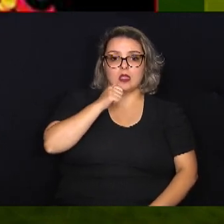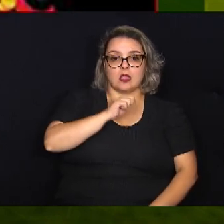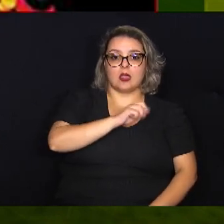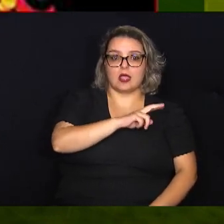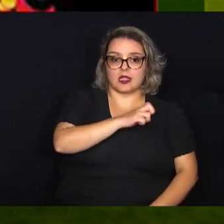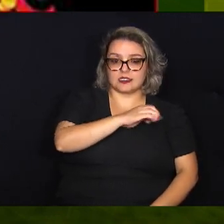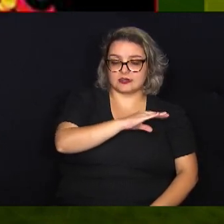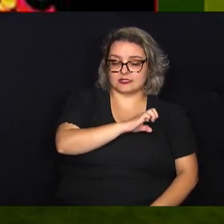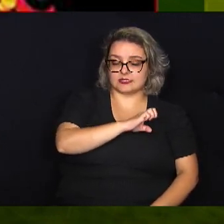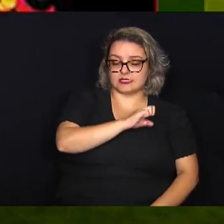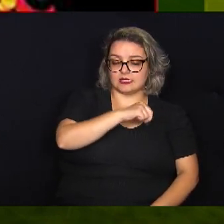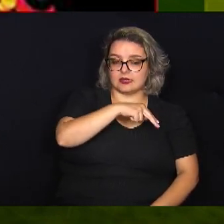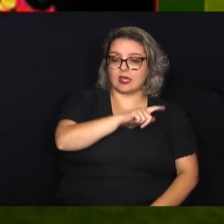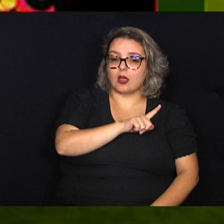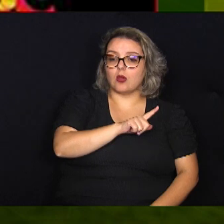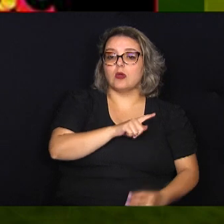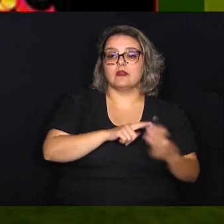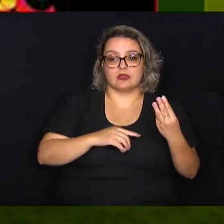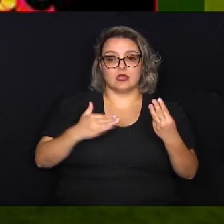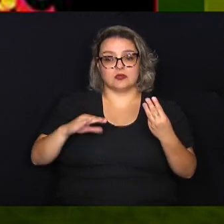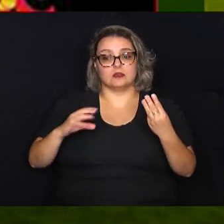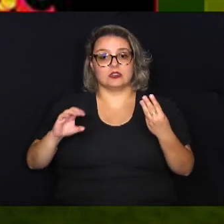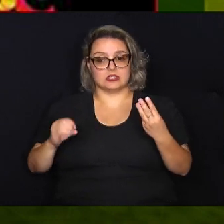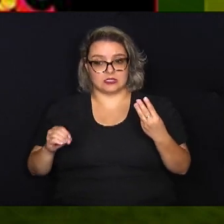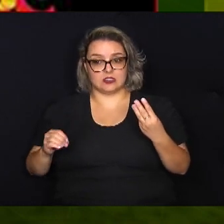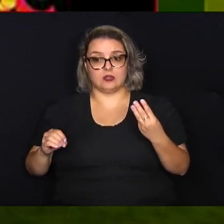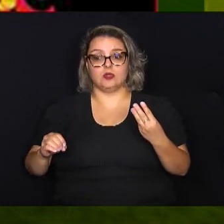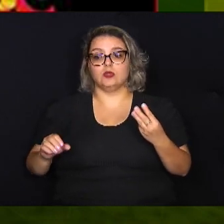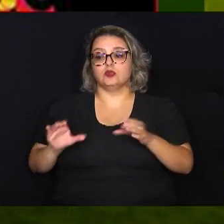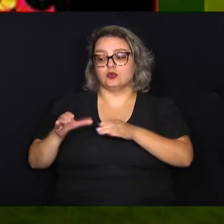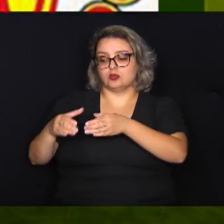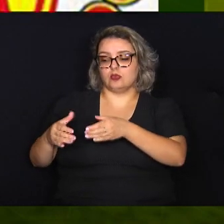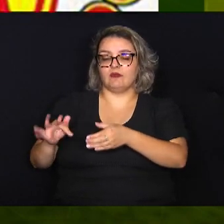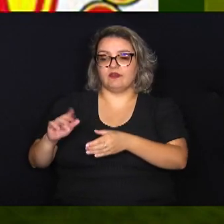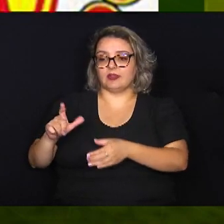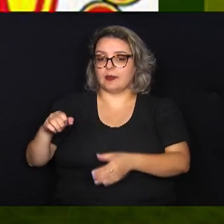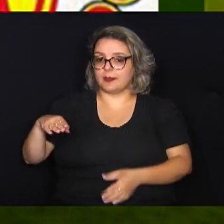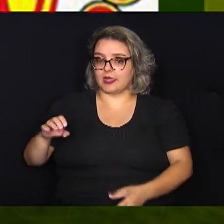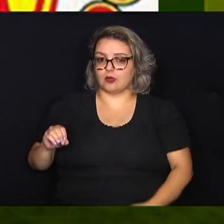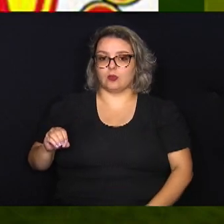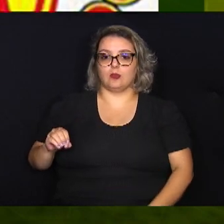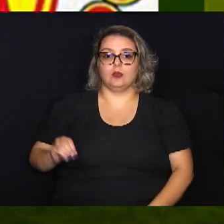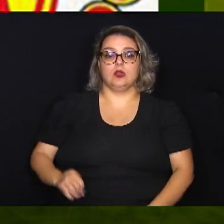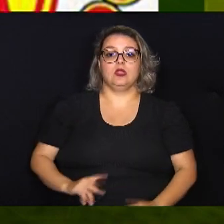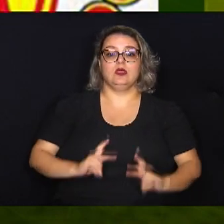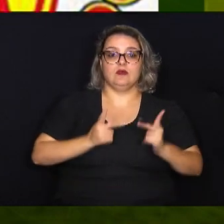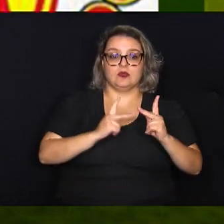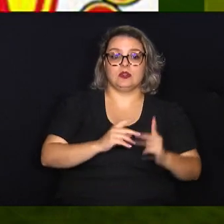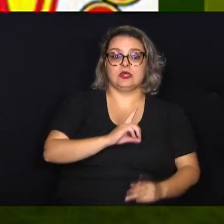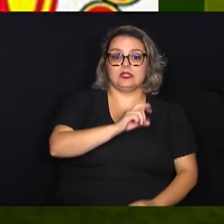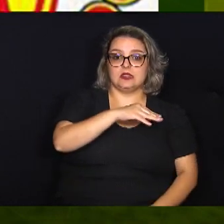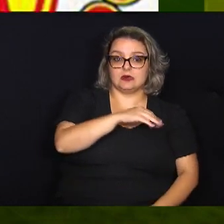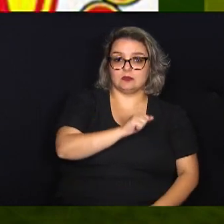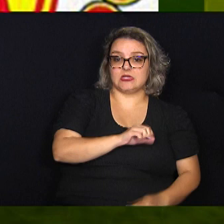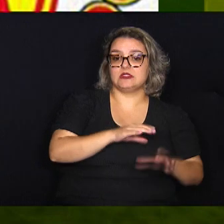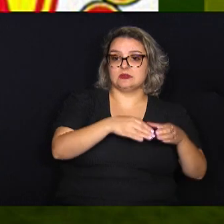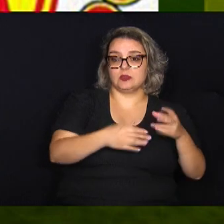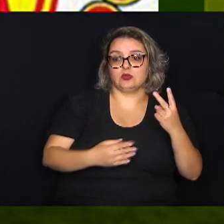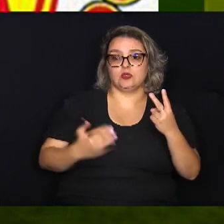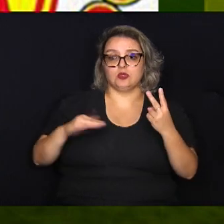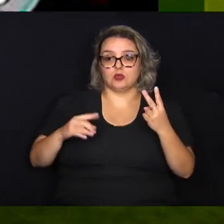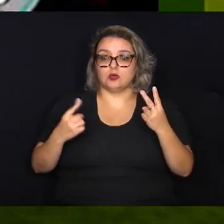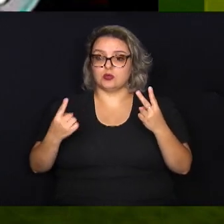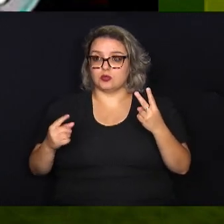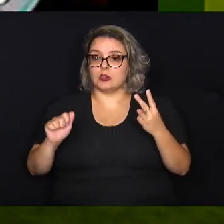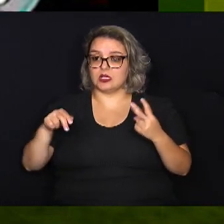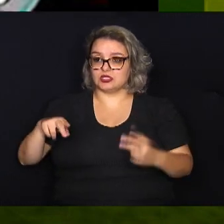Andorinha golearam por 3-0 a equipe do Flamengo Santa Mônica. E vitória do Damas da Bola por 2-1 contra o